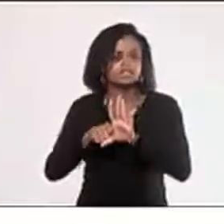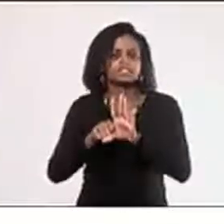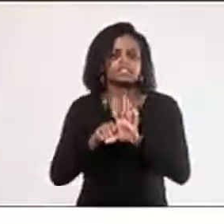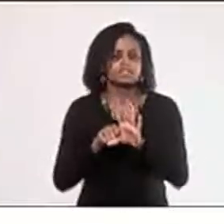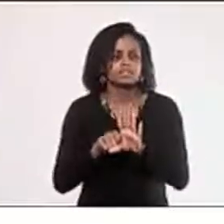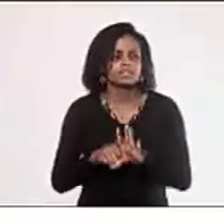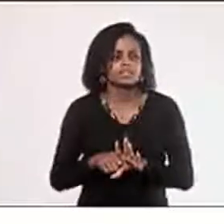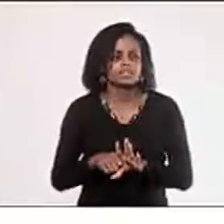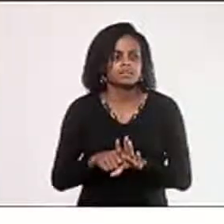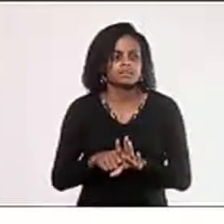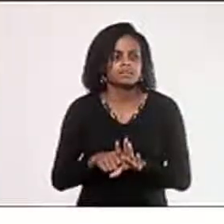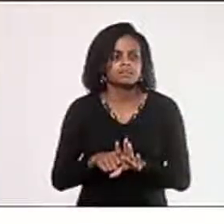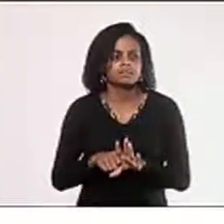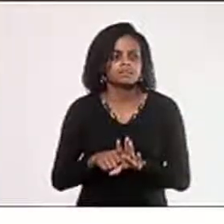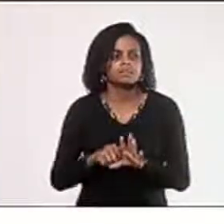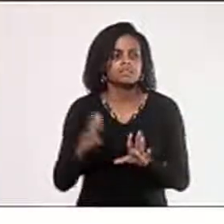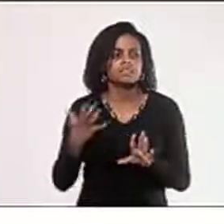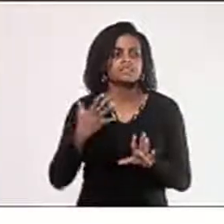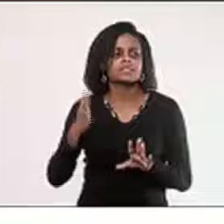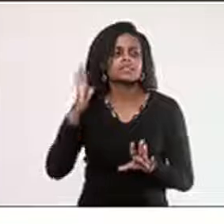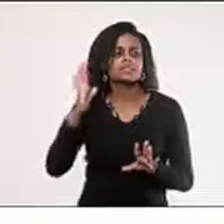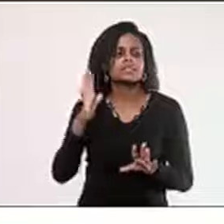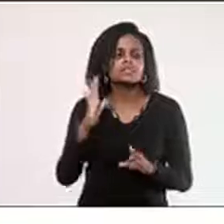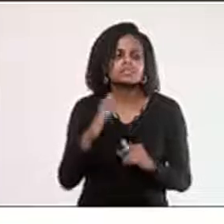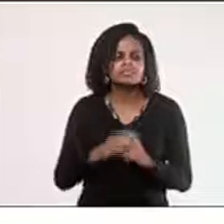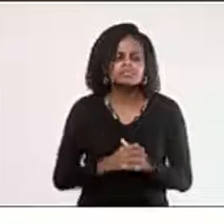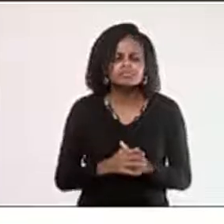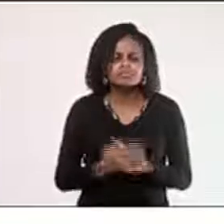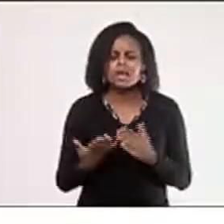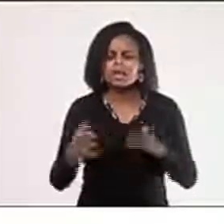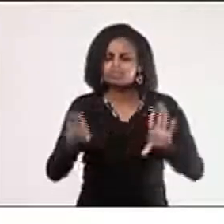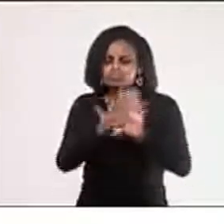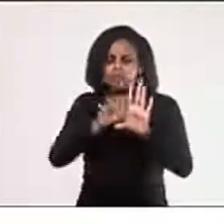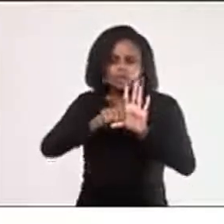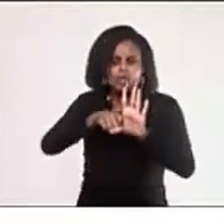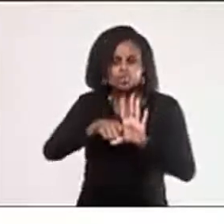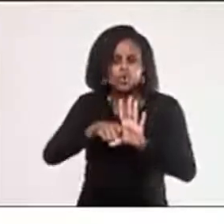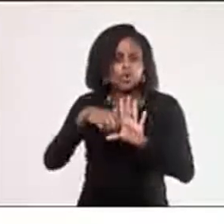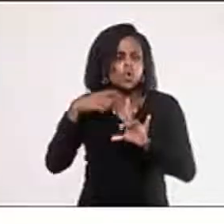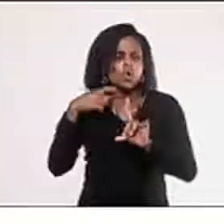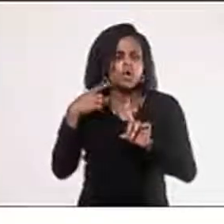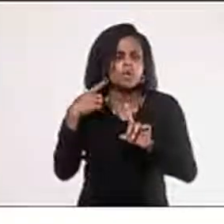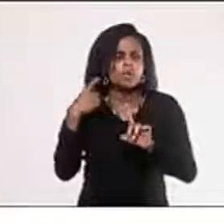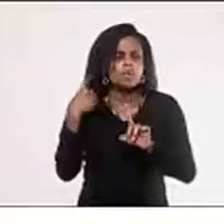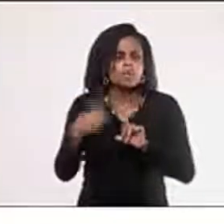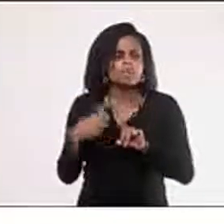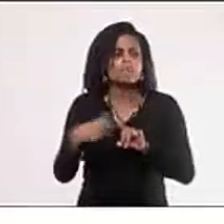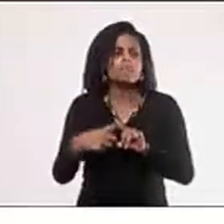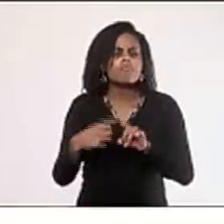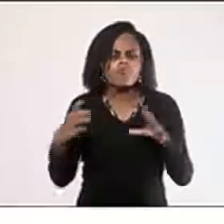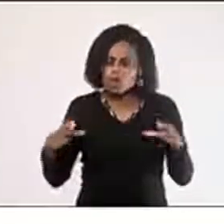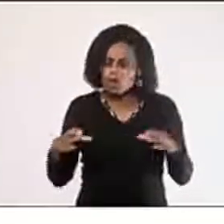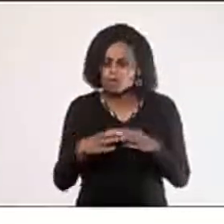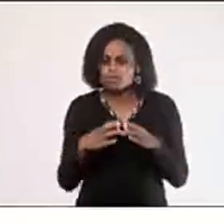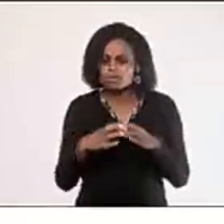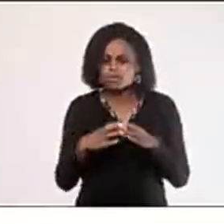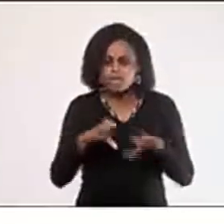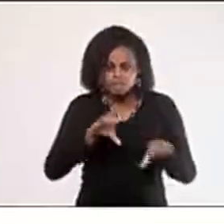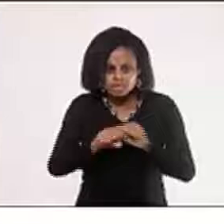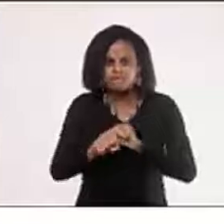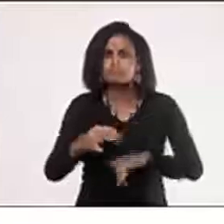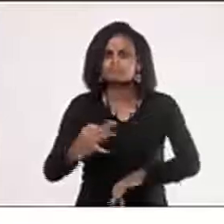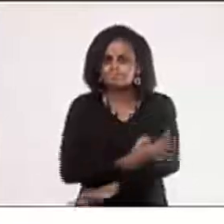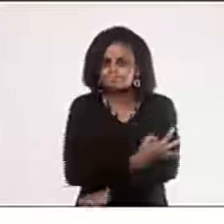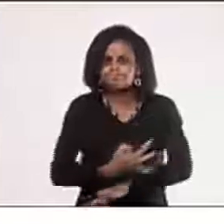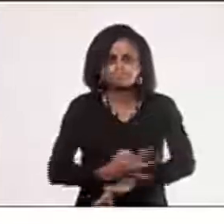atividades. Mas a UERJ não fechou de todo. Ela não fechou porque tem uma comunidade acadêmica que